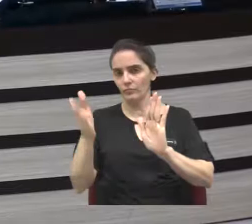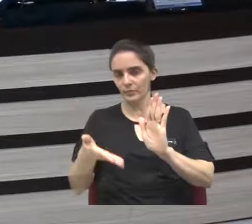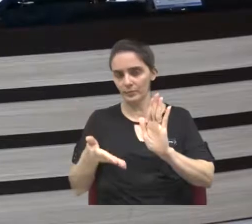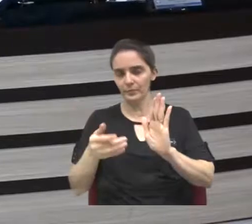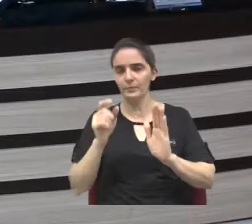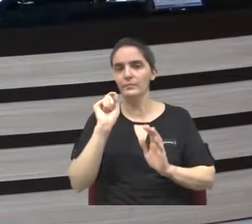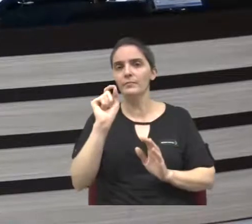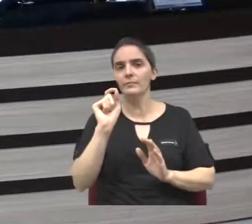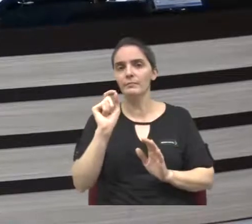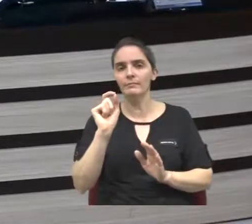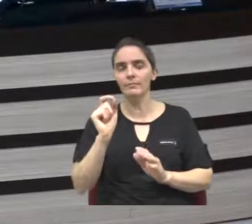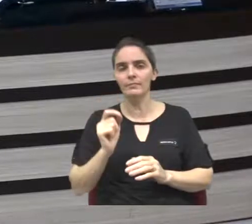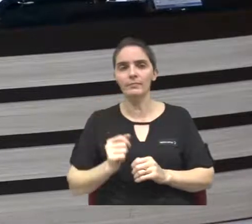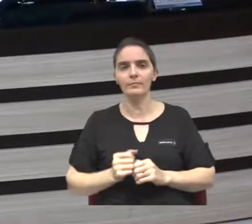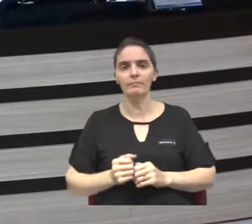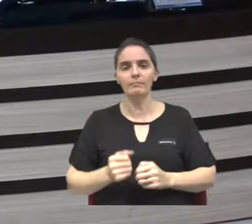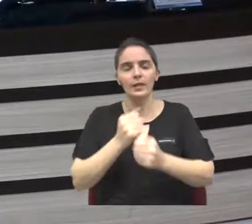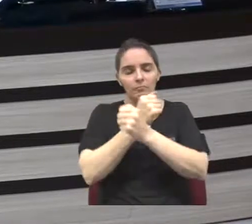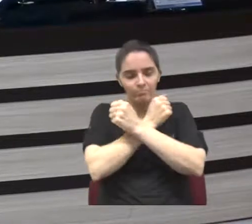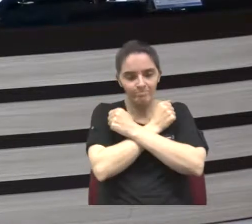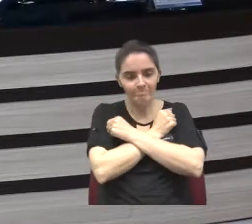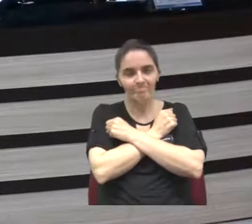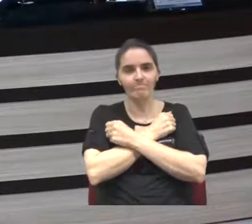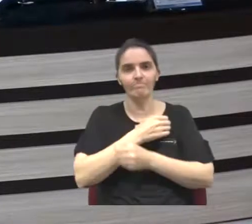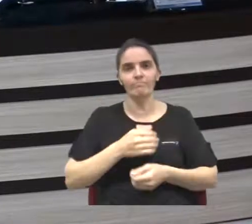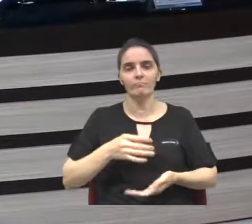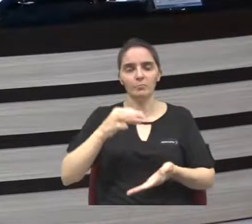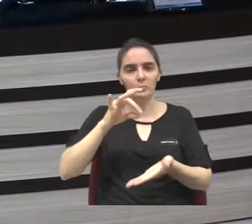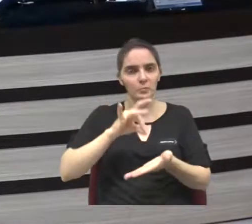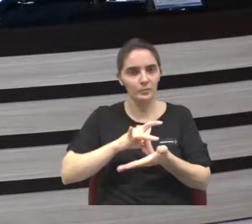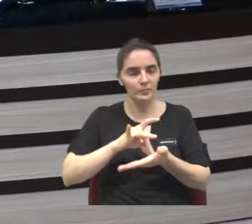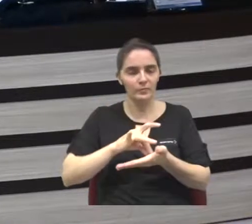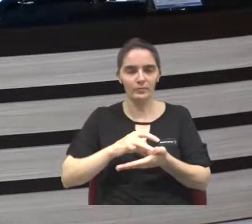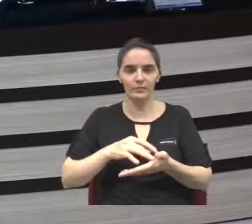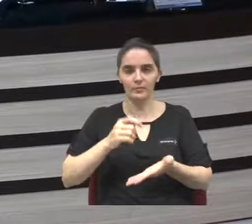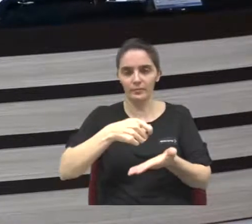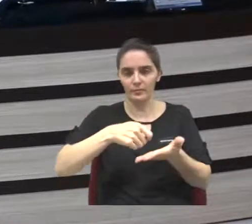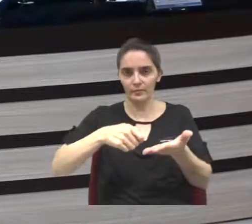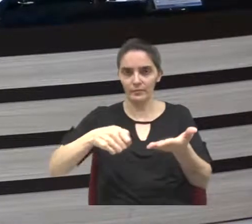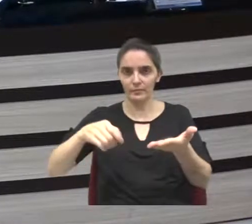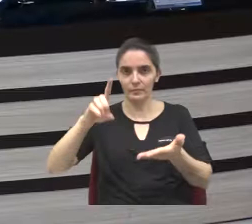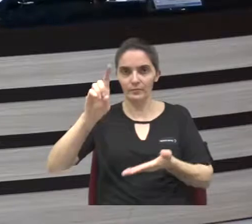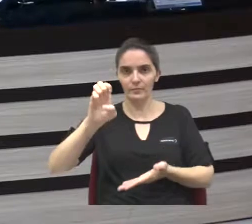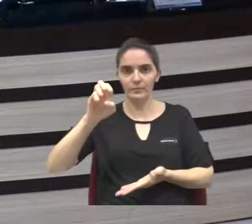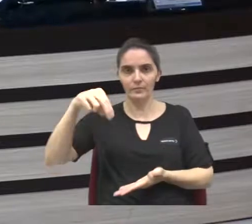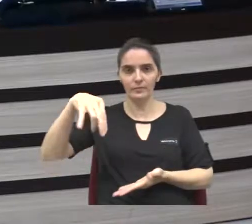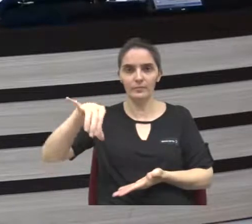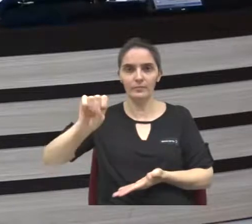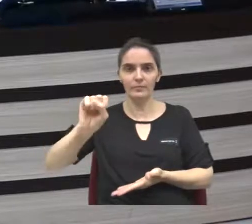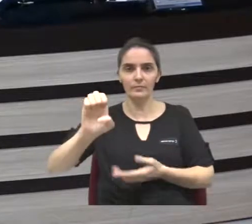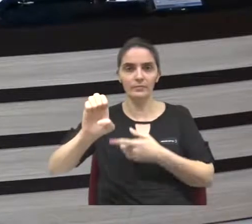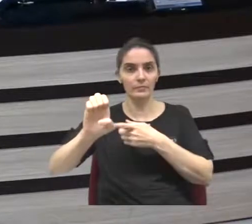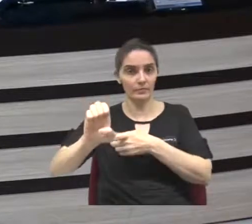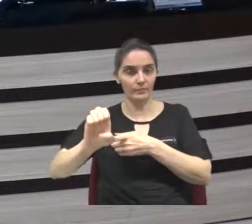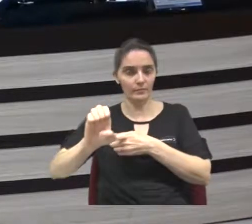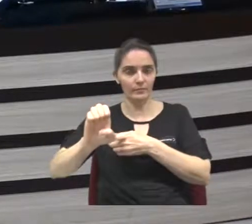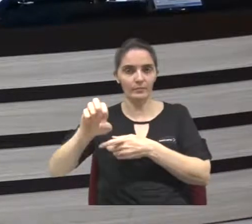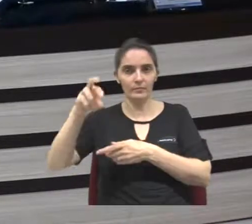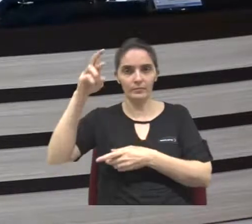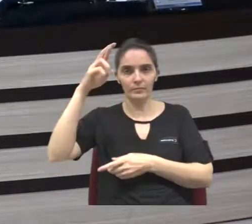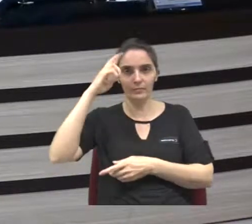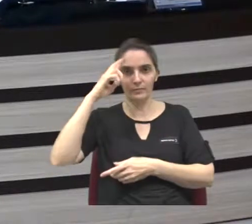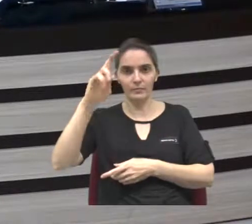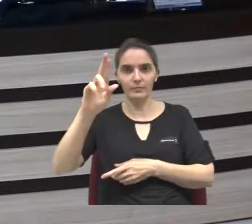protestos de autoestima e distinta consideração. Atenciosamente, Denise Aparecida Rodrigues, Gerente da